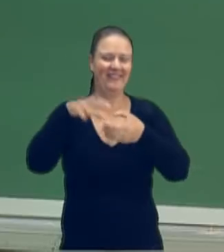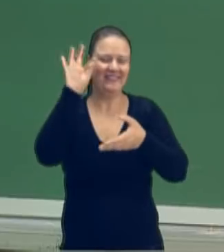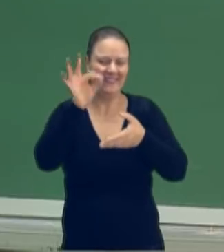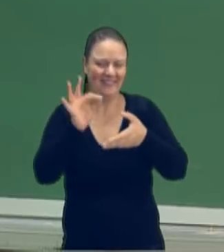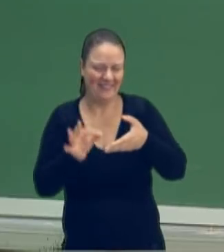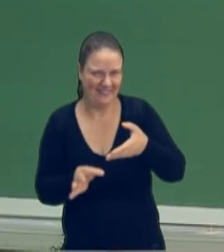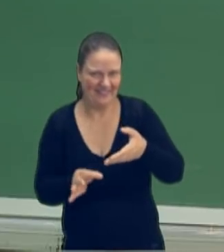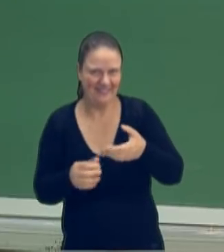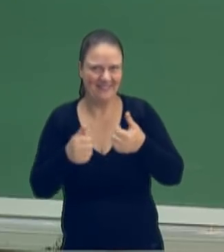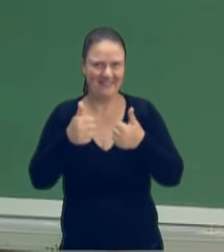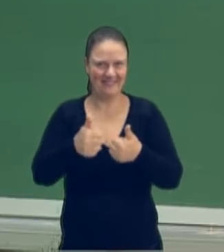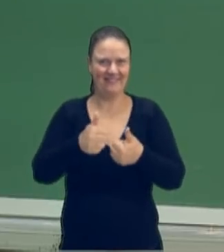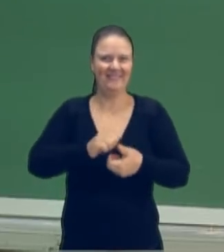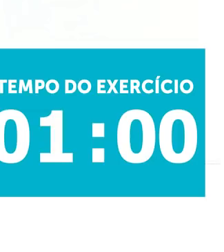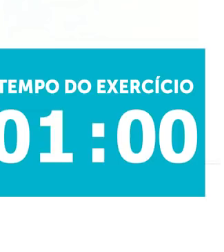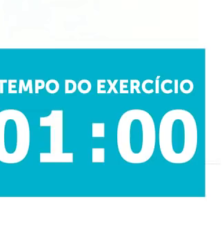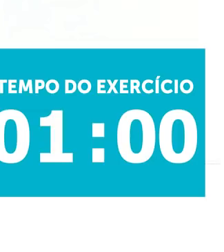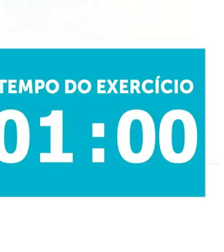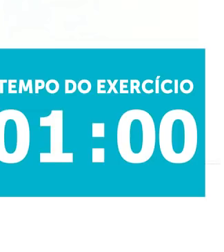com vocês.